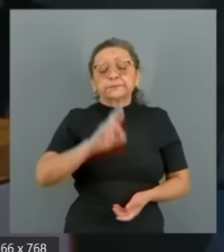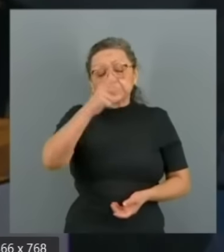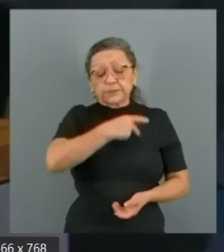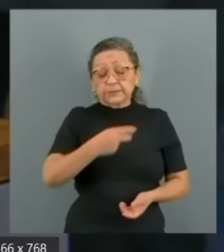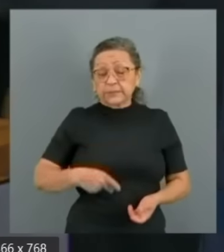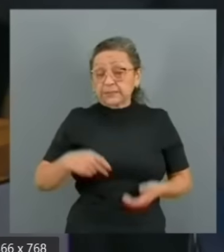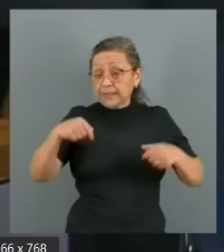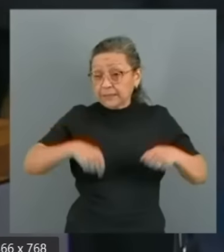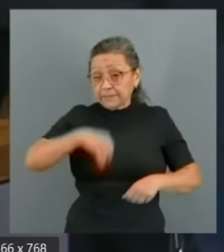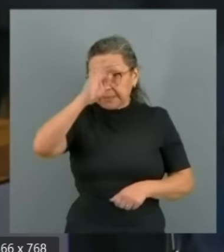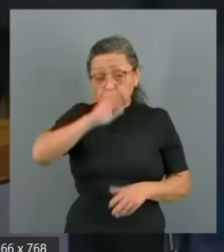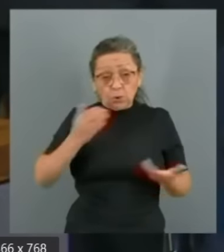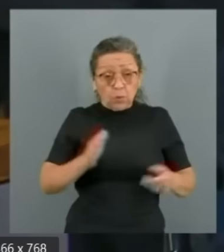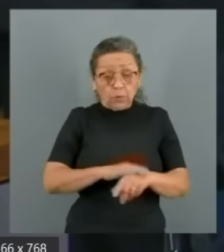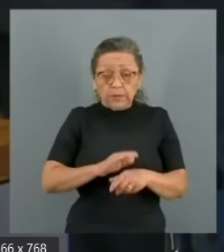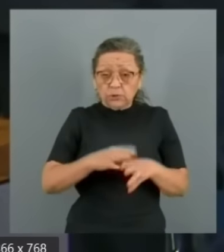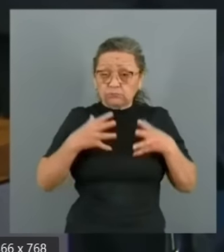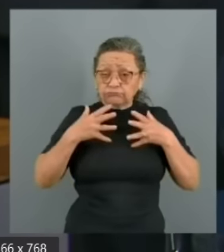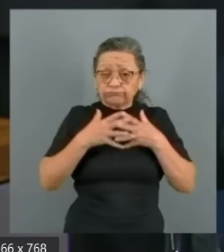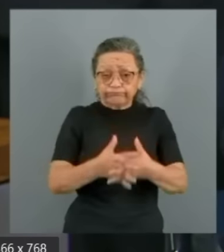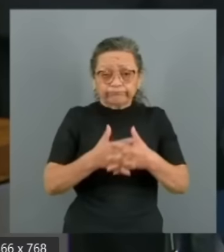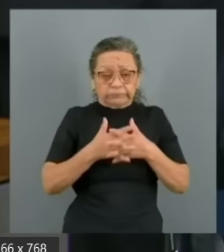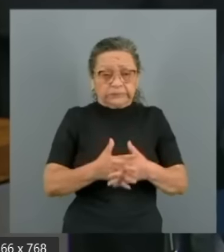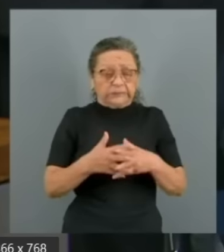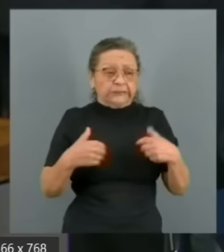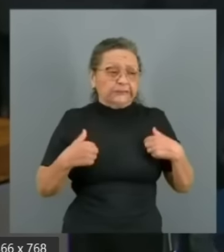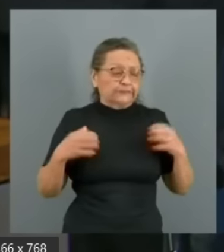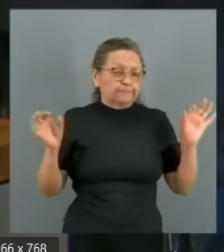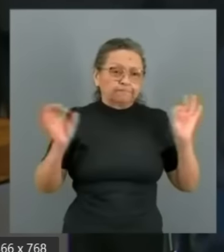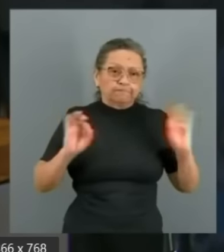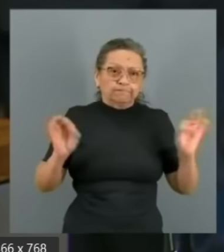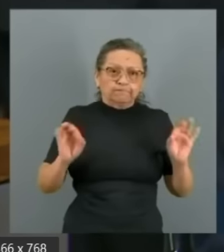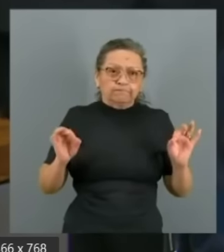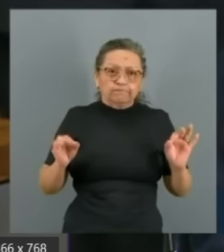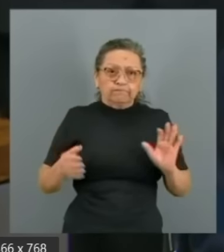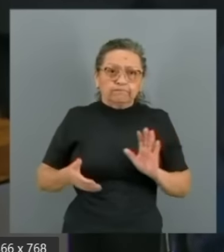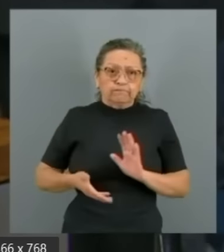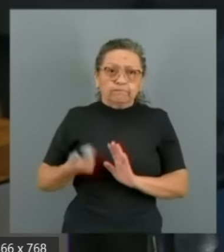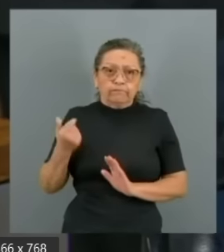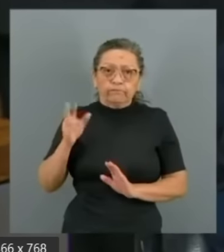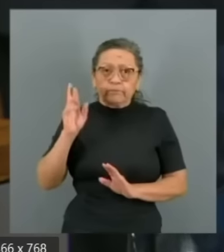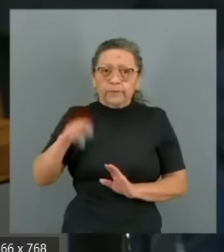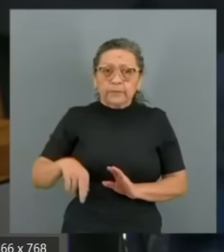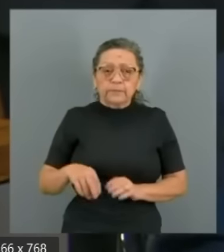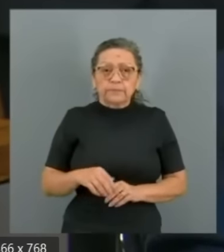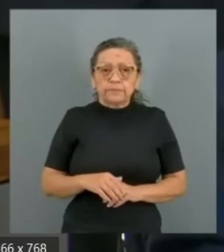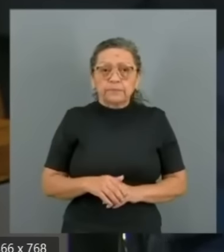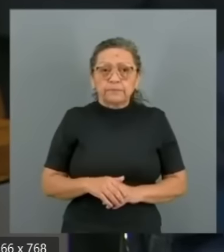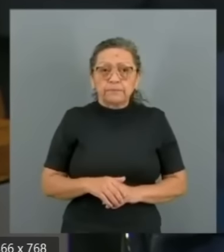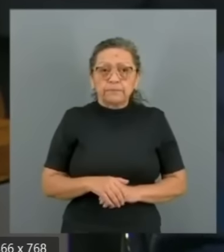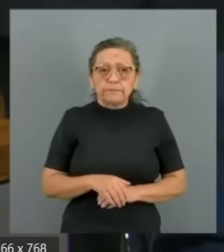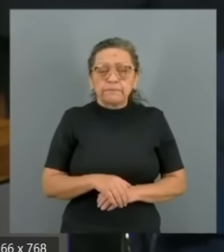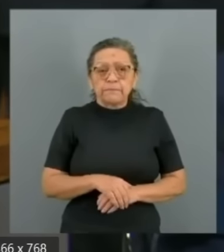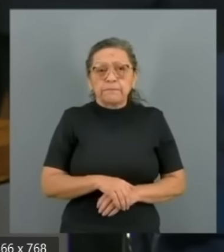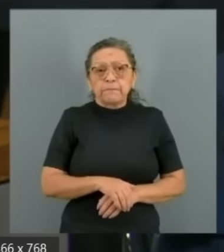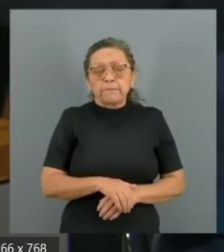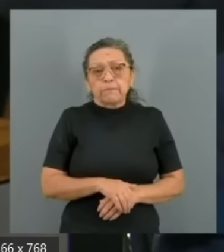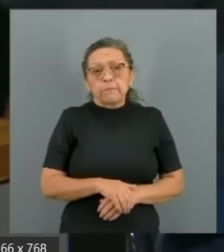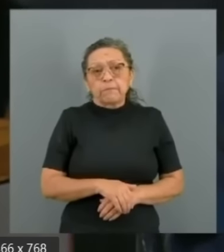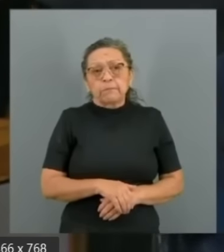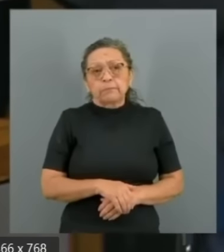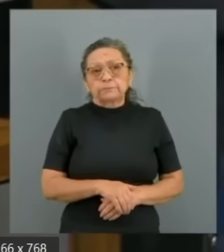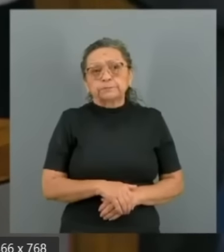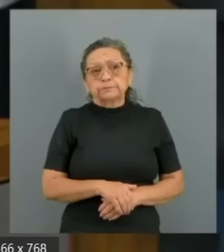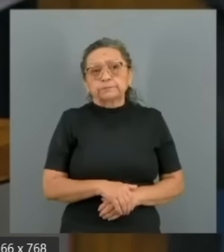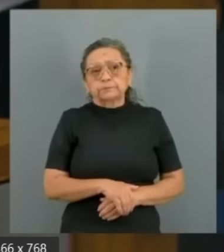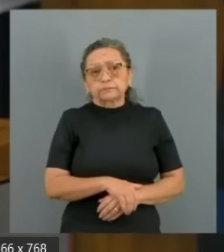complicado no Brasil. E eu nem tiro a razão Vossa Excelência quer fazer uso do tempo de líder? Faço, por favor. Então, 5 minutos